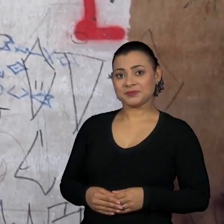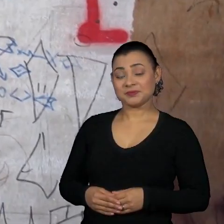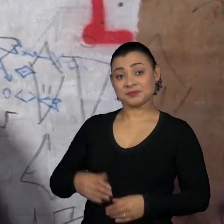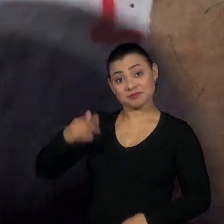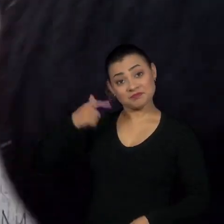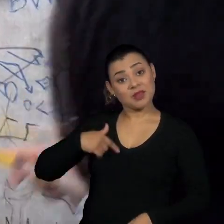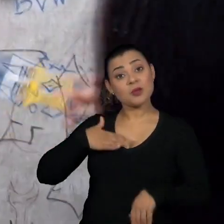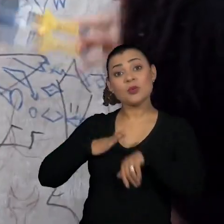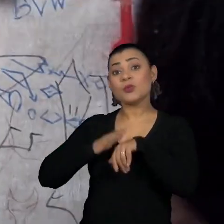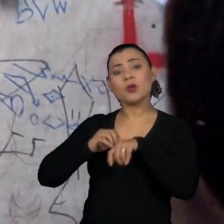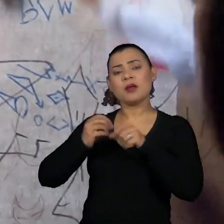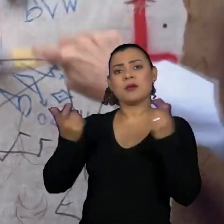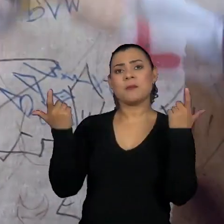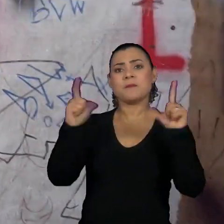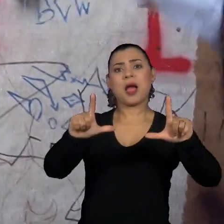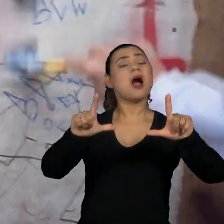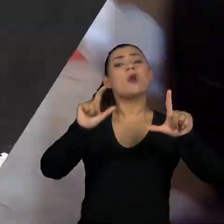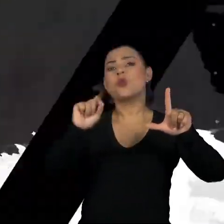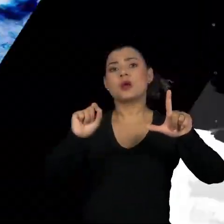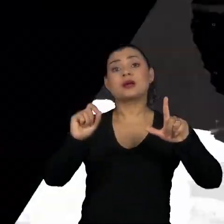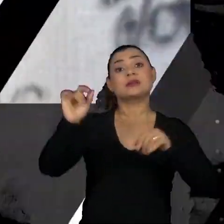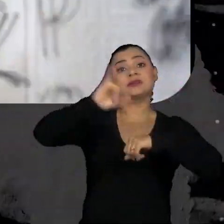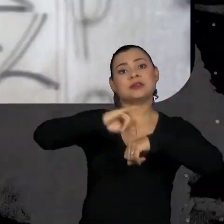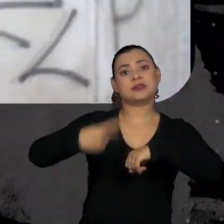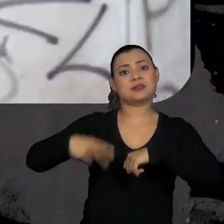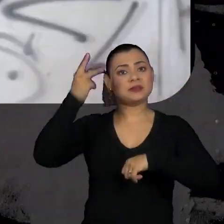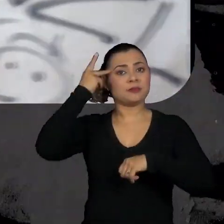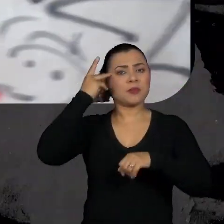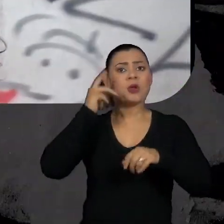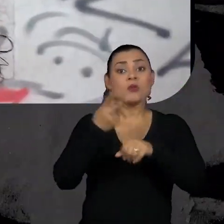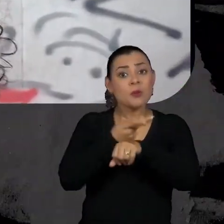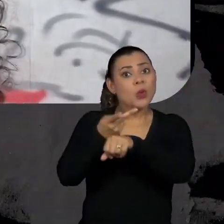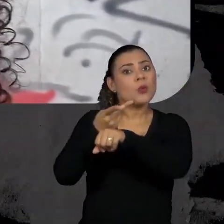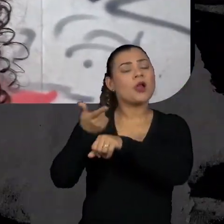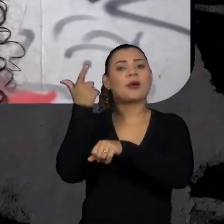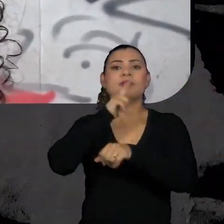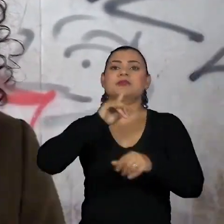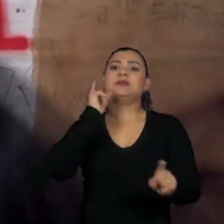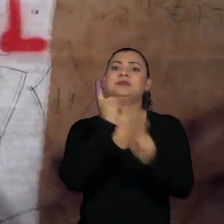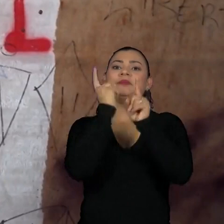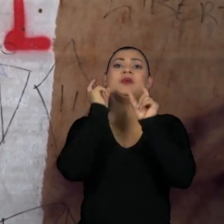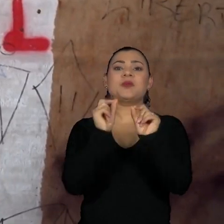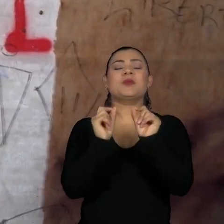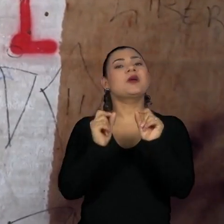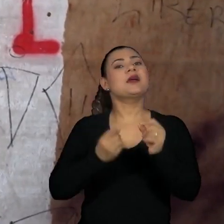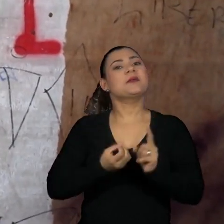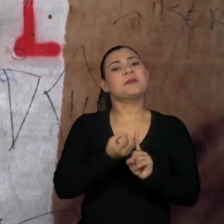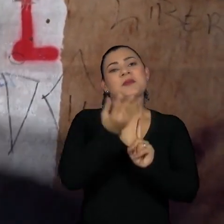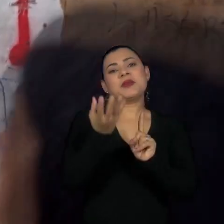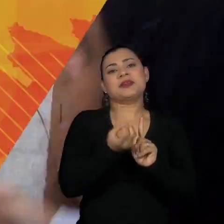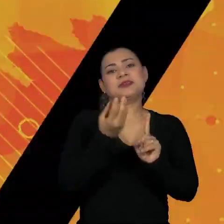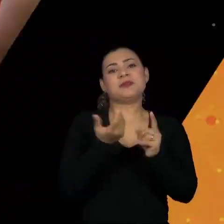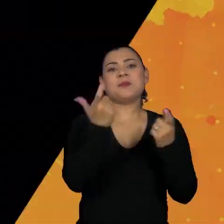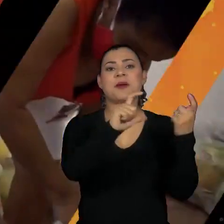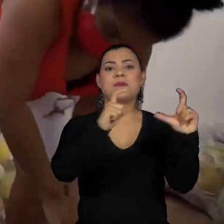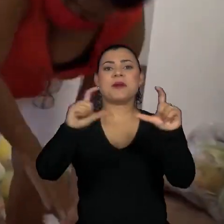Bom, a gente está aqui no centro de São Paulo, mas se você procurar direitinho vai ter a palavra da própria mulher espalhada por toda a